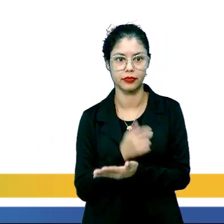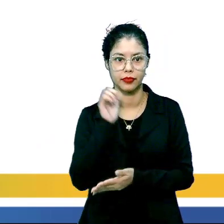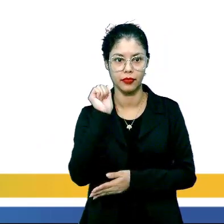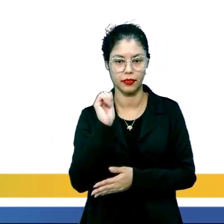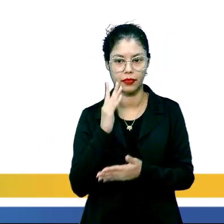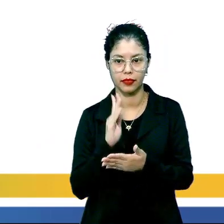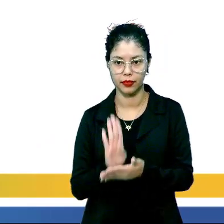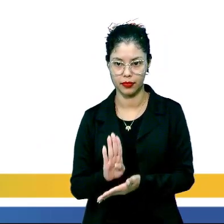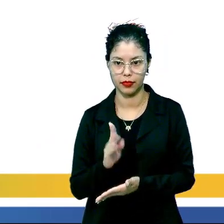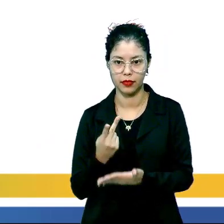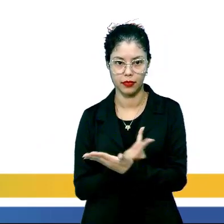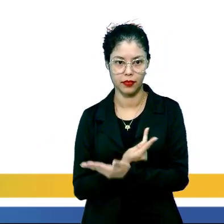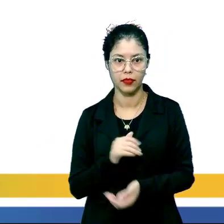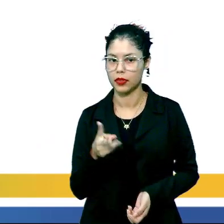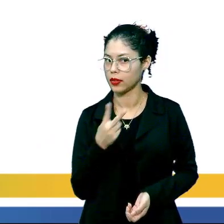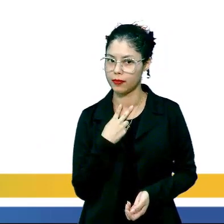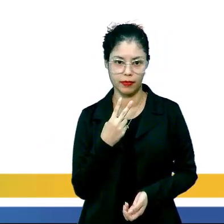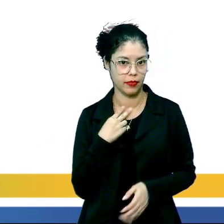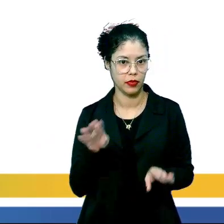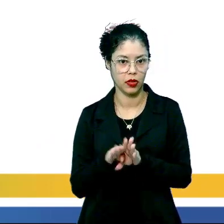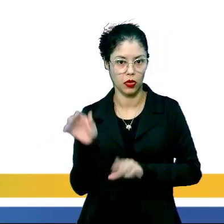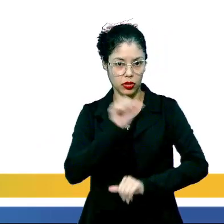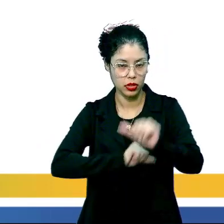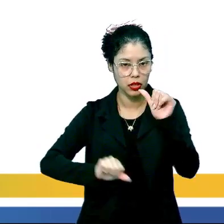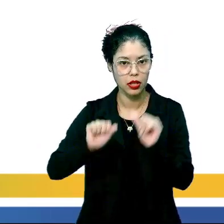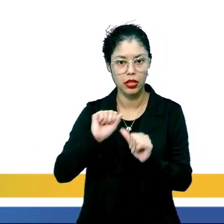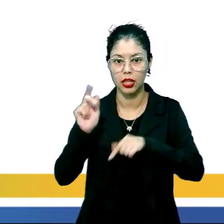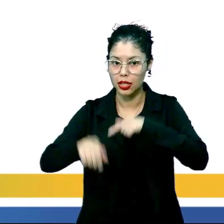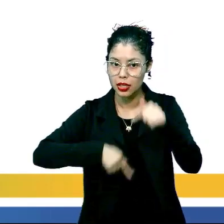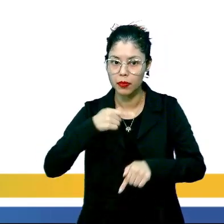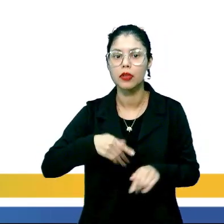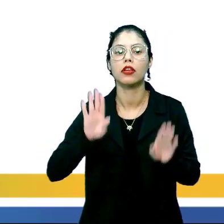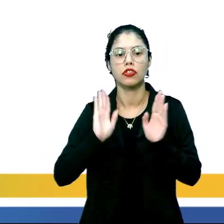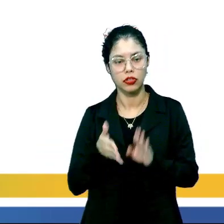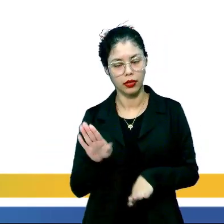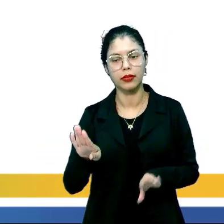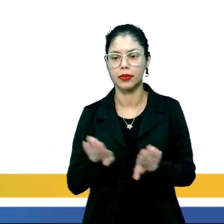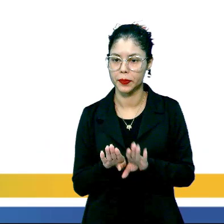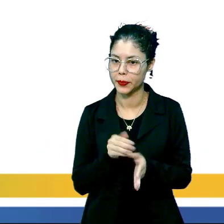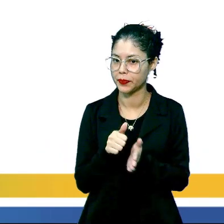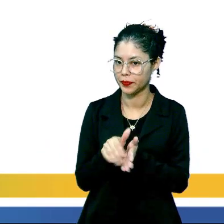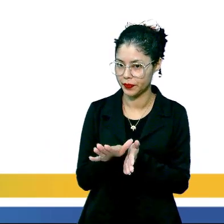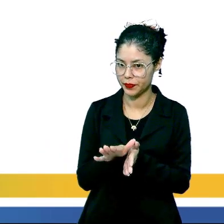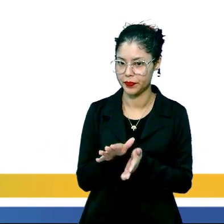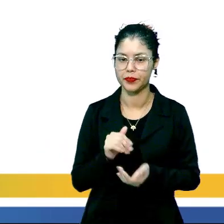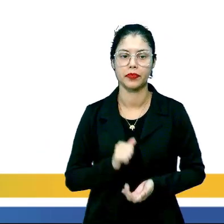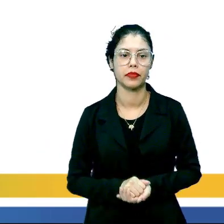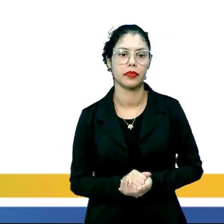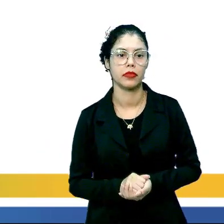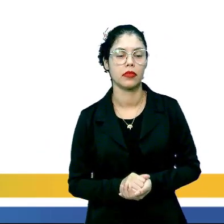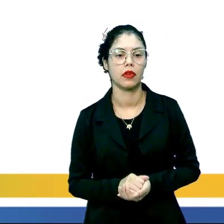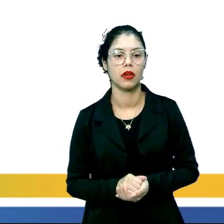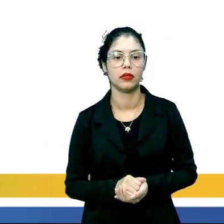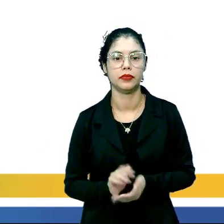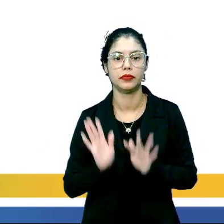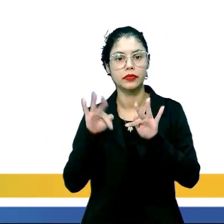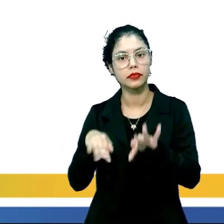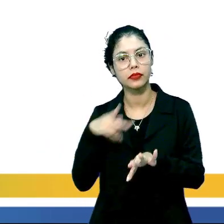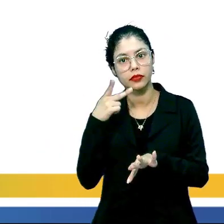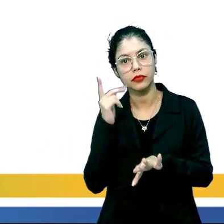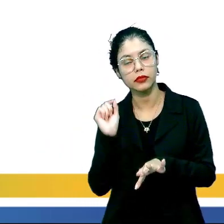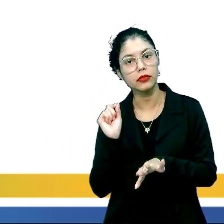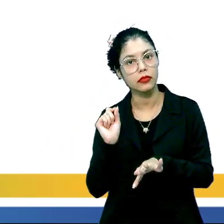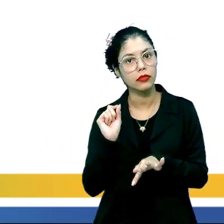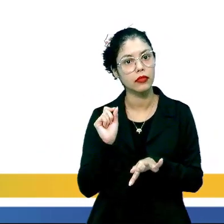B. Também nós não temos ali transformação química, então já descarta a letra D também. Note que no final da questão ele